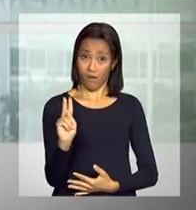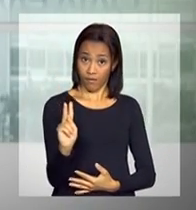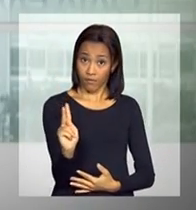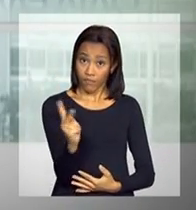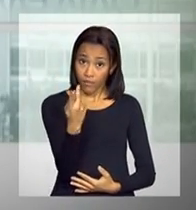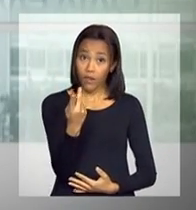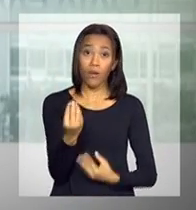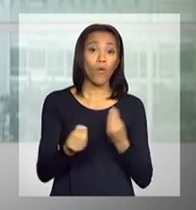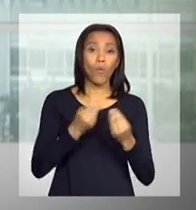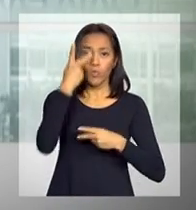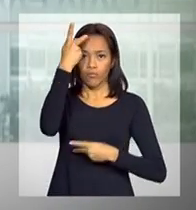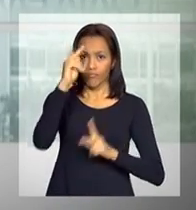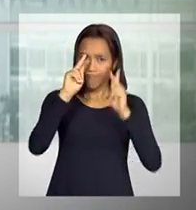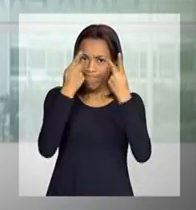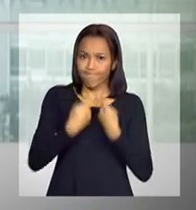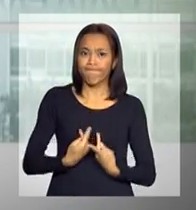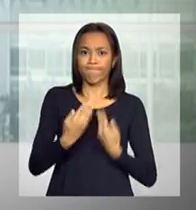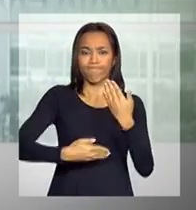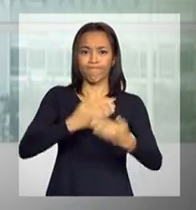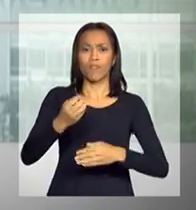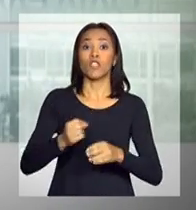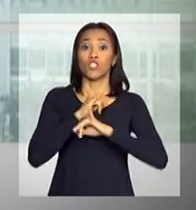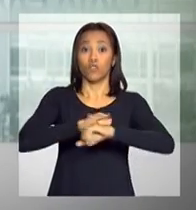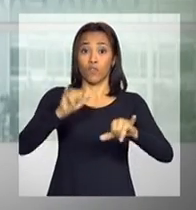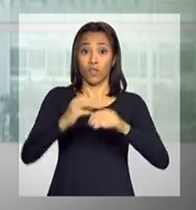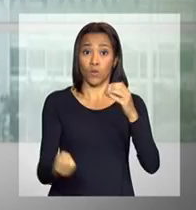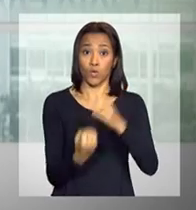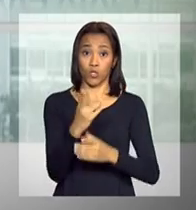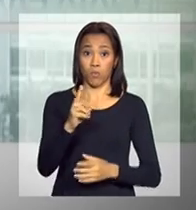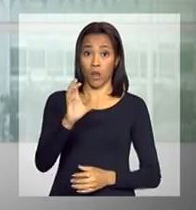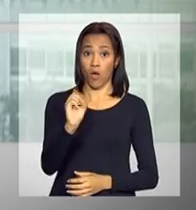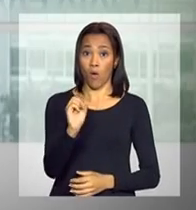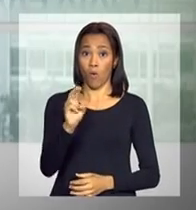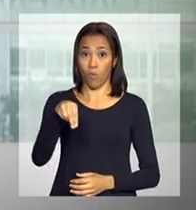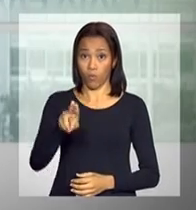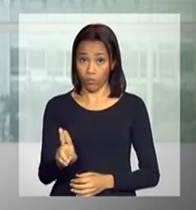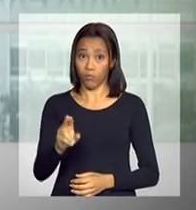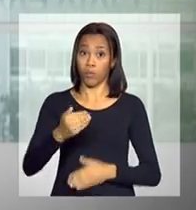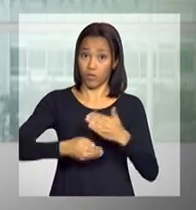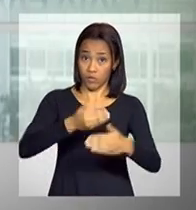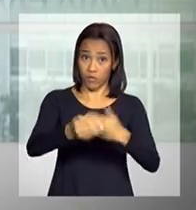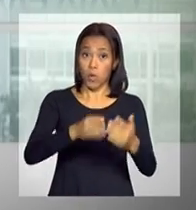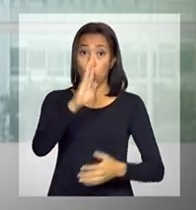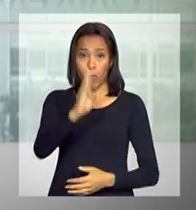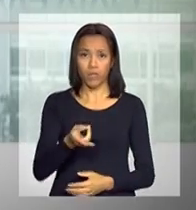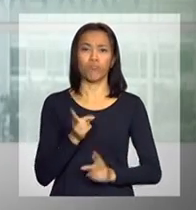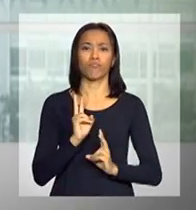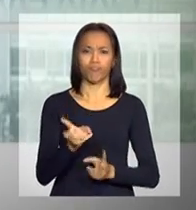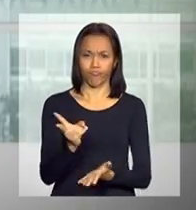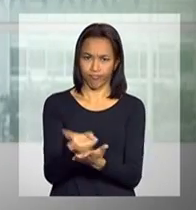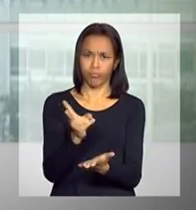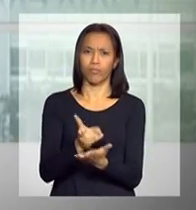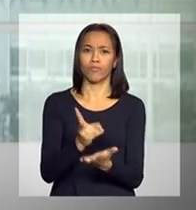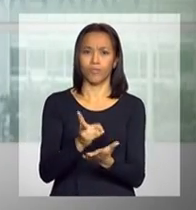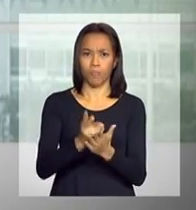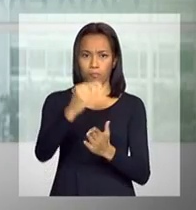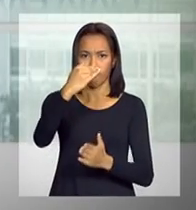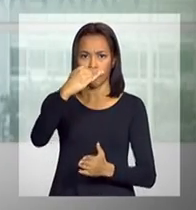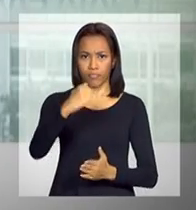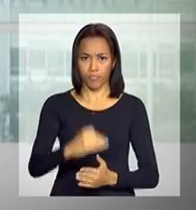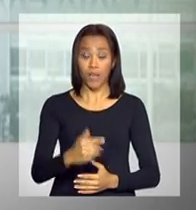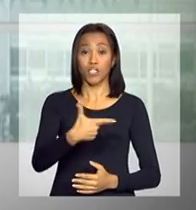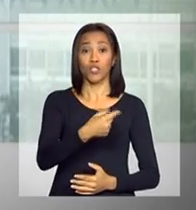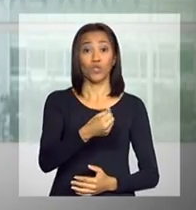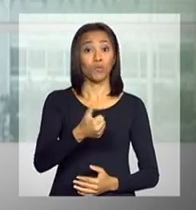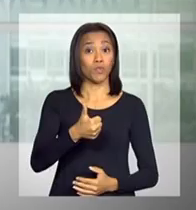desenvolvimento humano divulgado hoje pelo programa das Nações Unidas para o desenvolvimento o Brasil Manteve a mesma colocação de